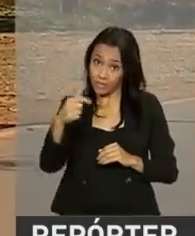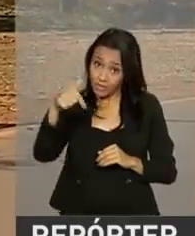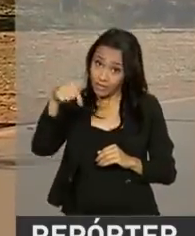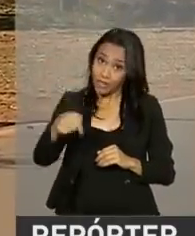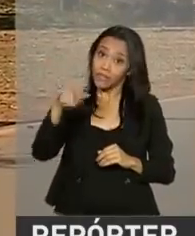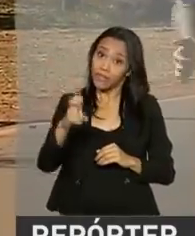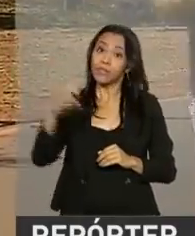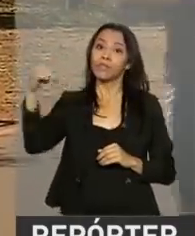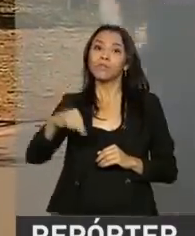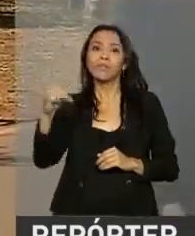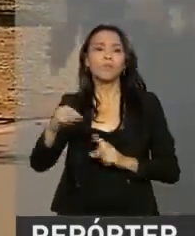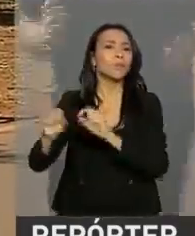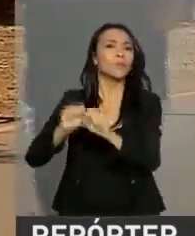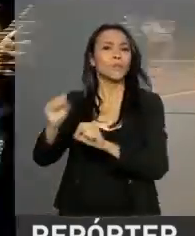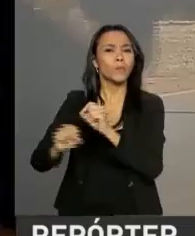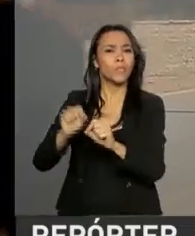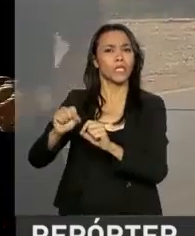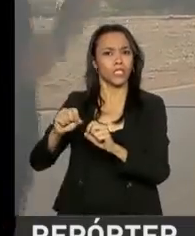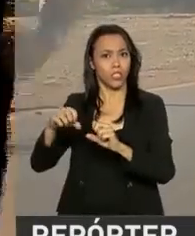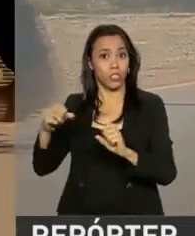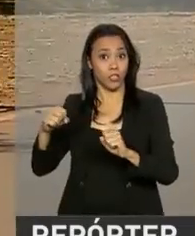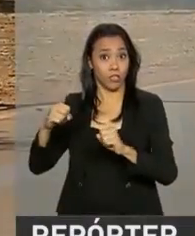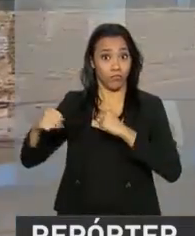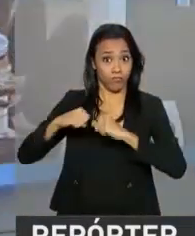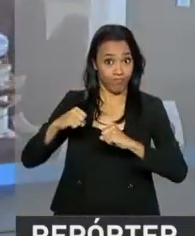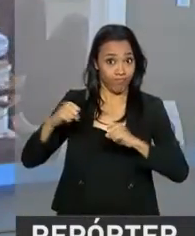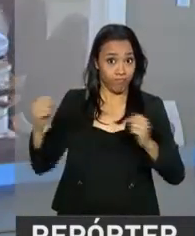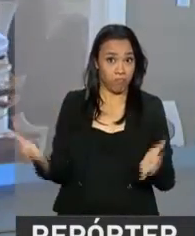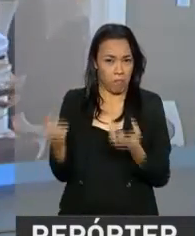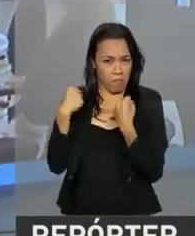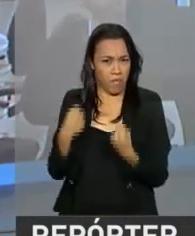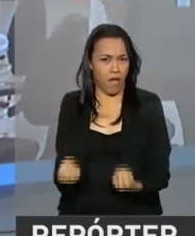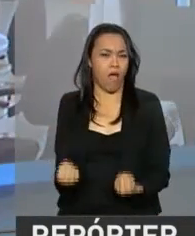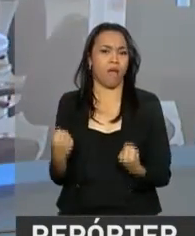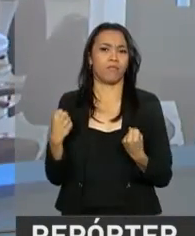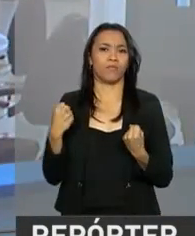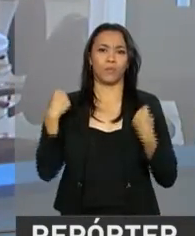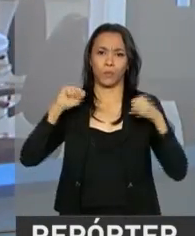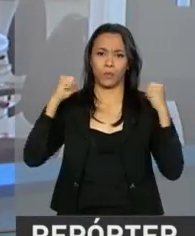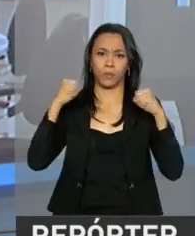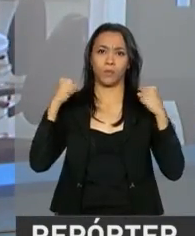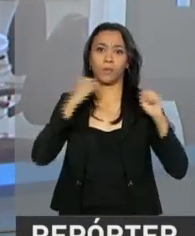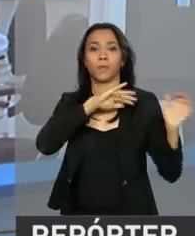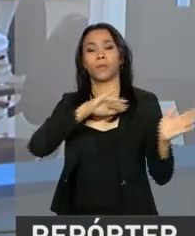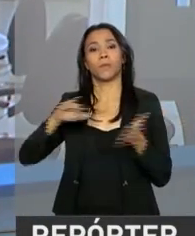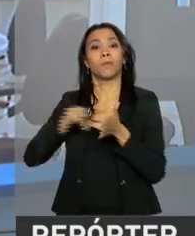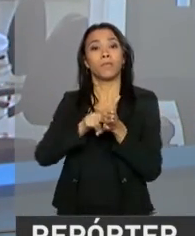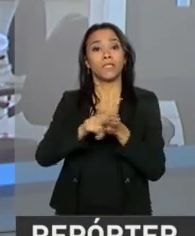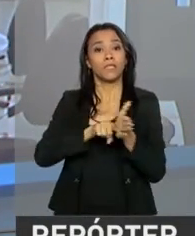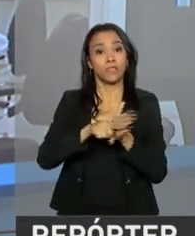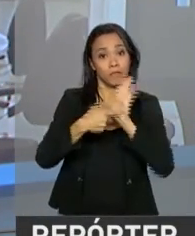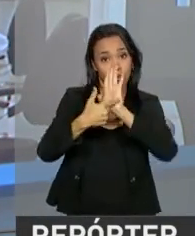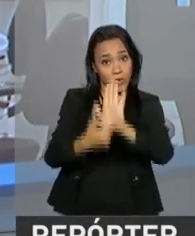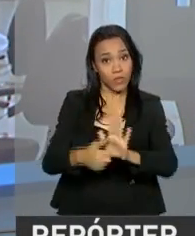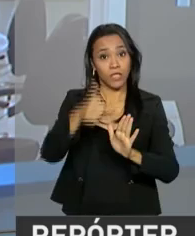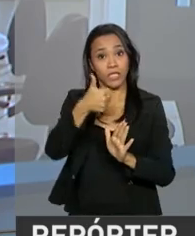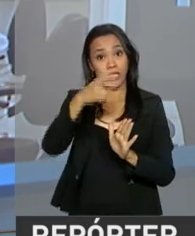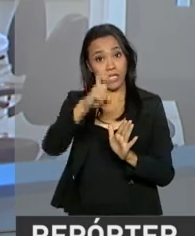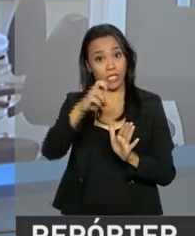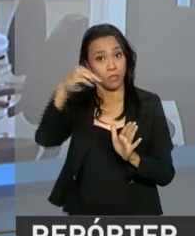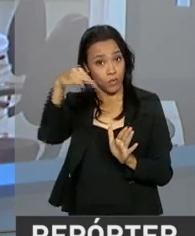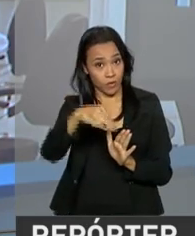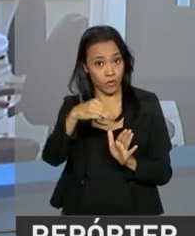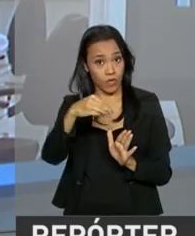de atividade física de intensidade alta a pesquisa mostra ainda que mais de 15 por cento dos empregados